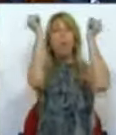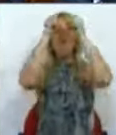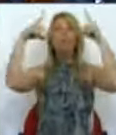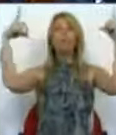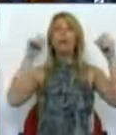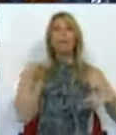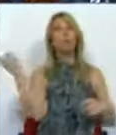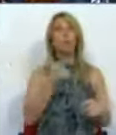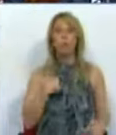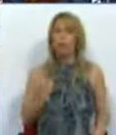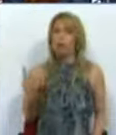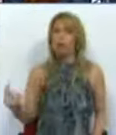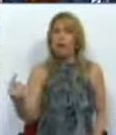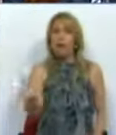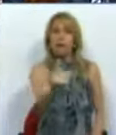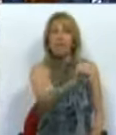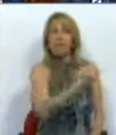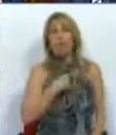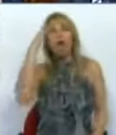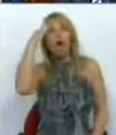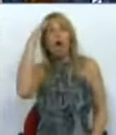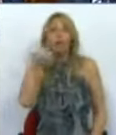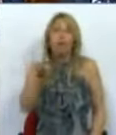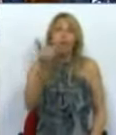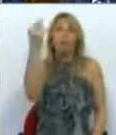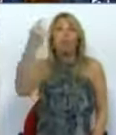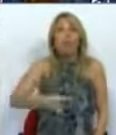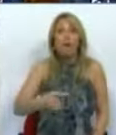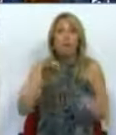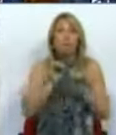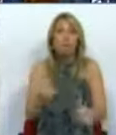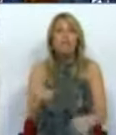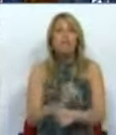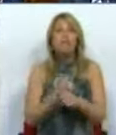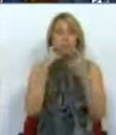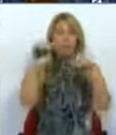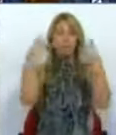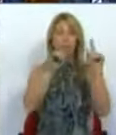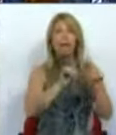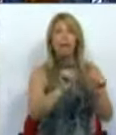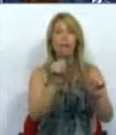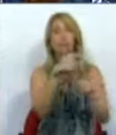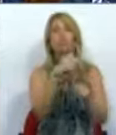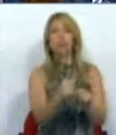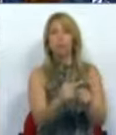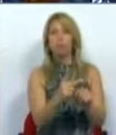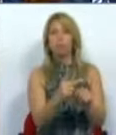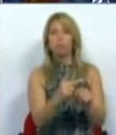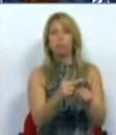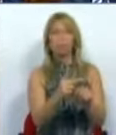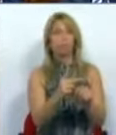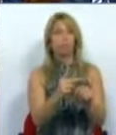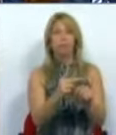que todos e que cada um de nós tem daquilo que deve ser o Serviço Público de Rádio e Televisão, só muito dificilmente pode